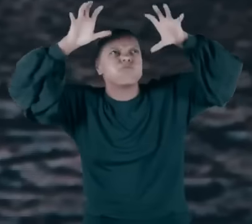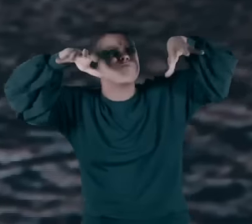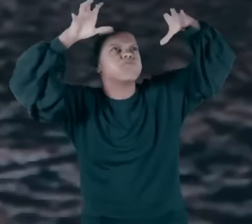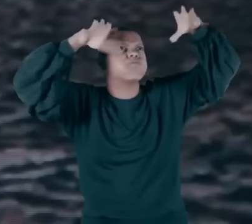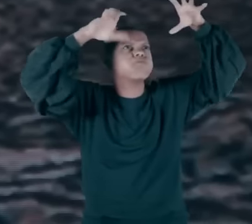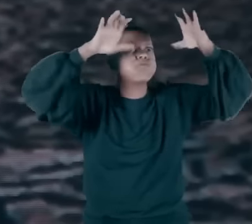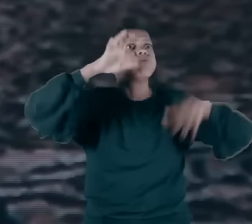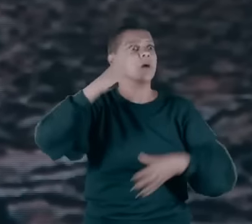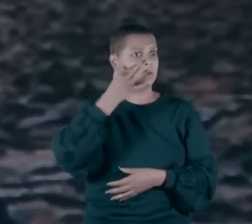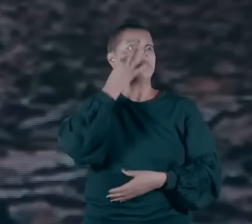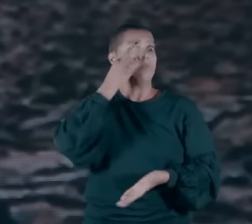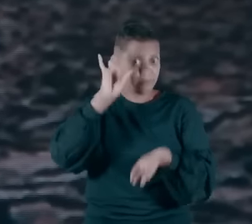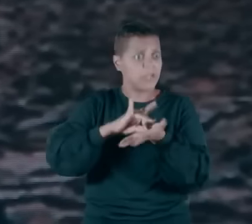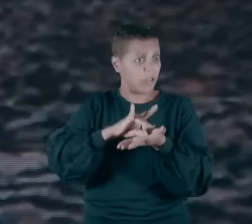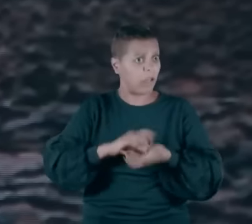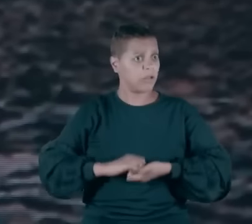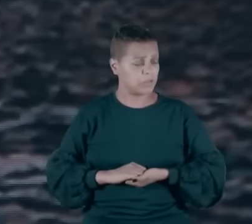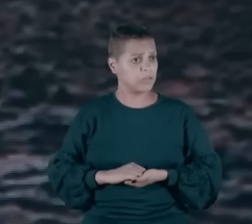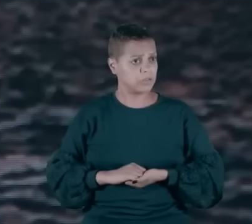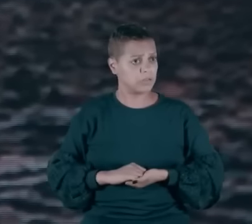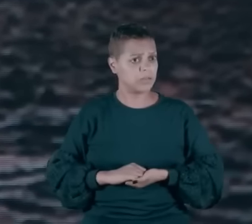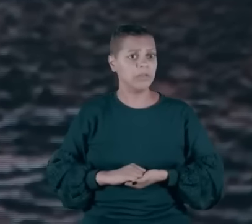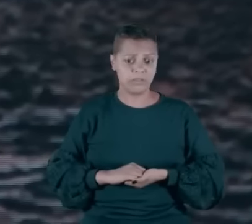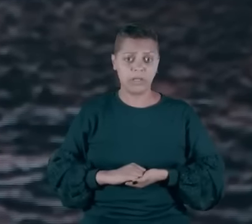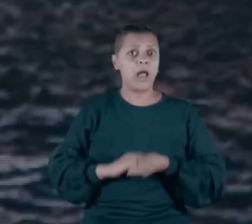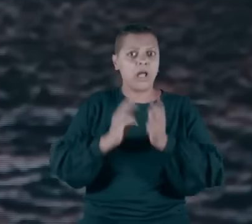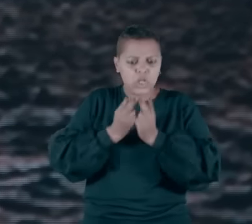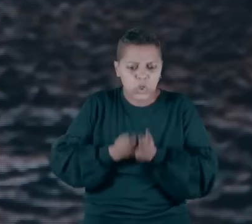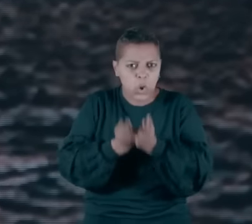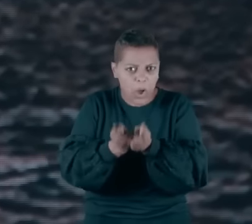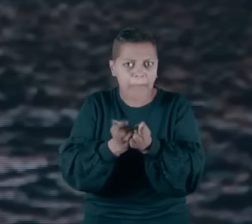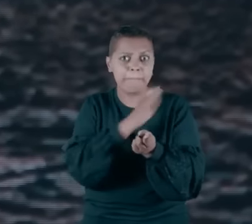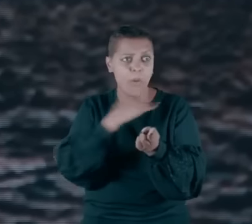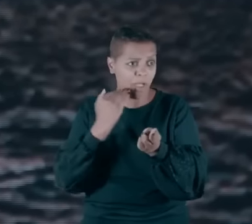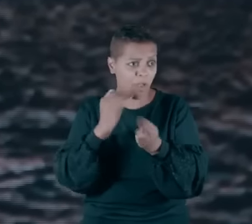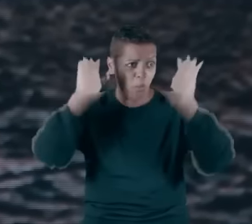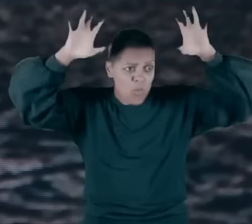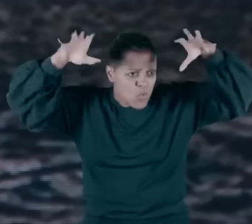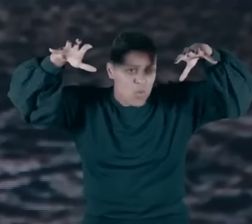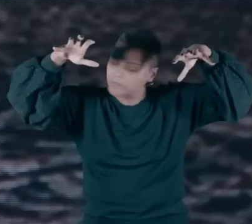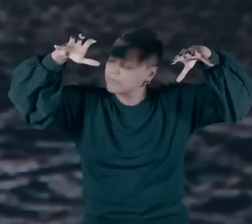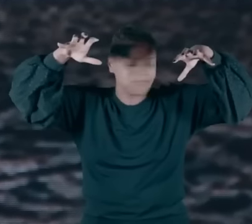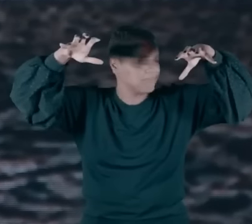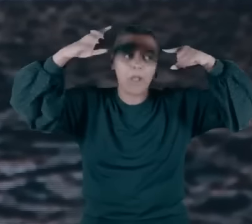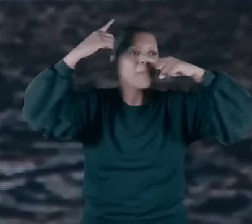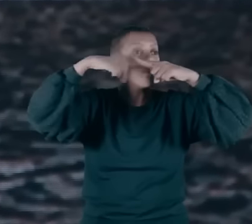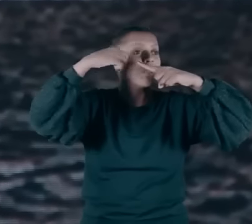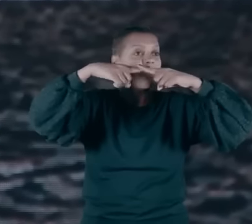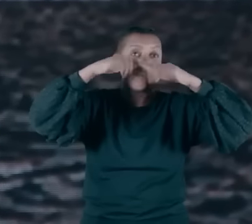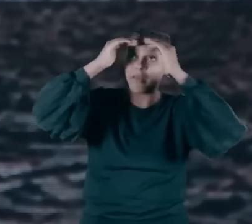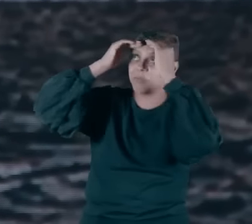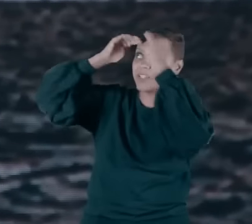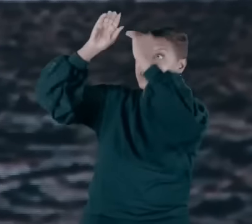uma realidade mas Noé não morreu no dilúvio por quê Porque ele obedeceu e porque obedeceu salvou a